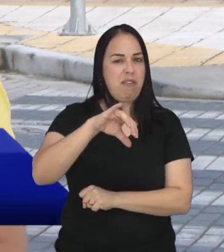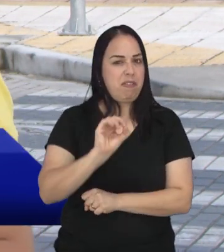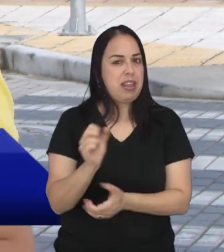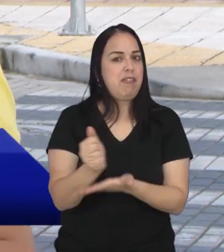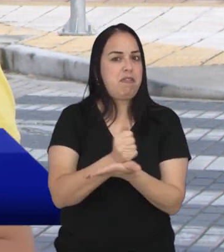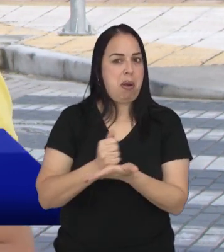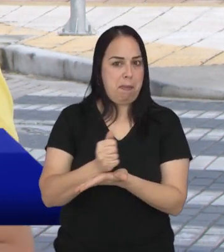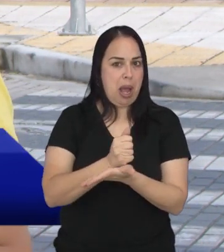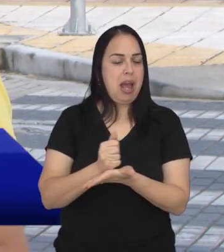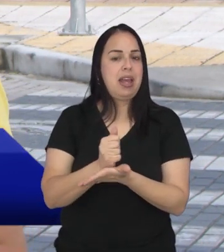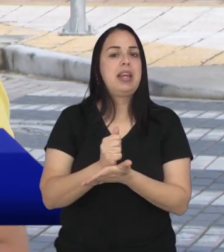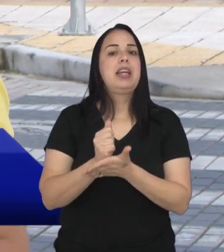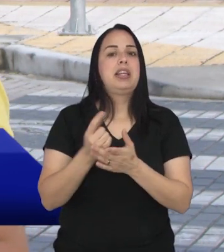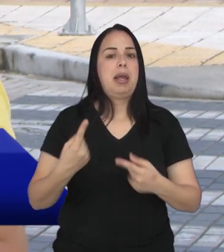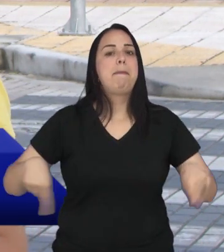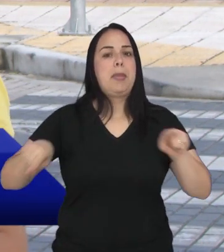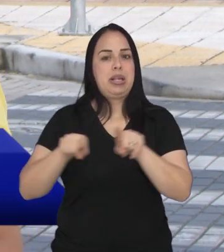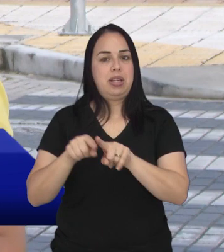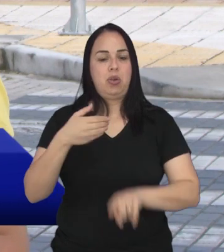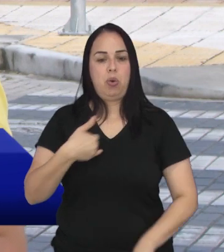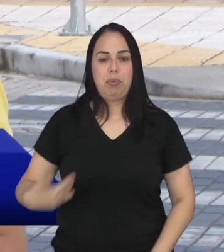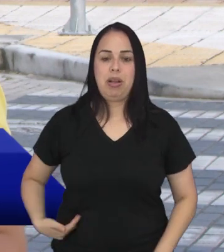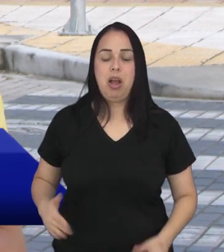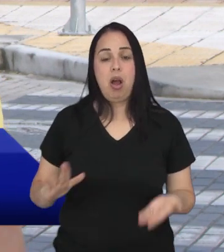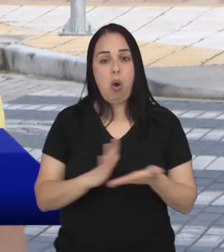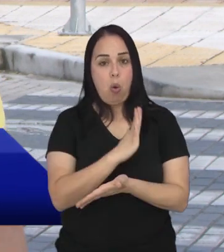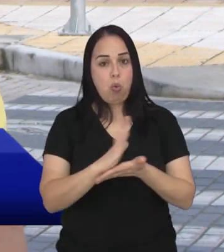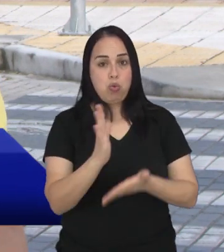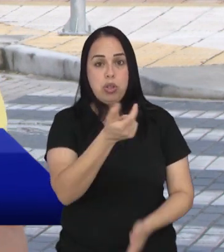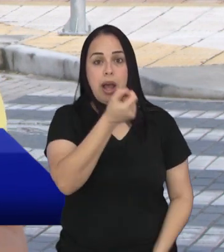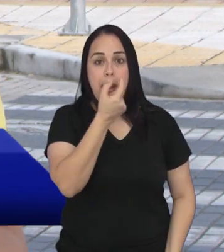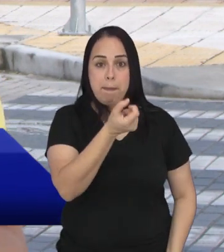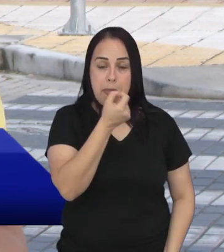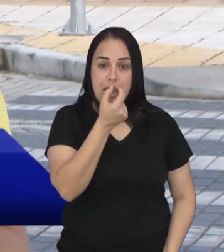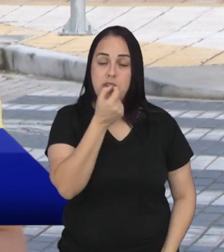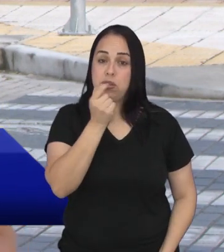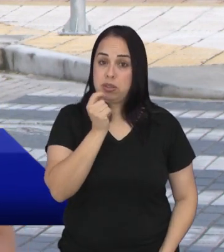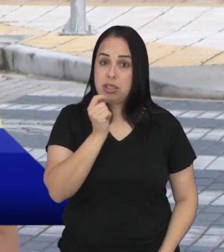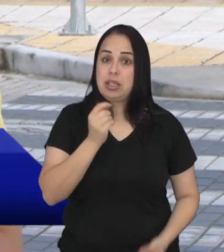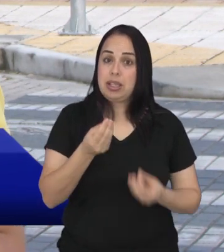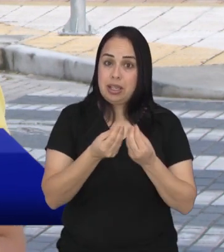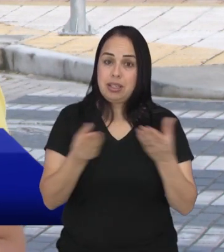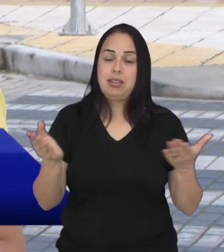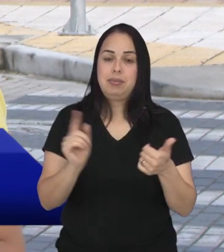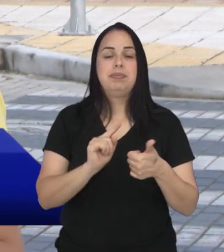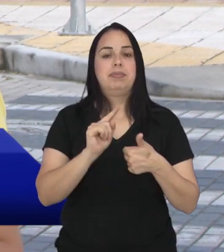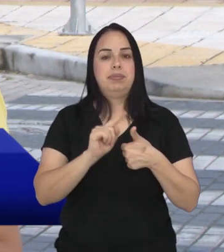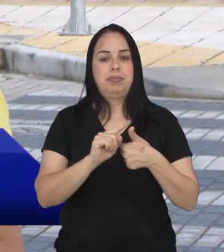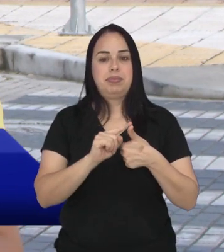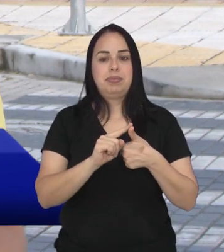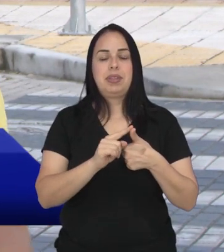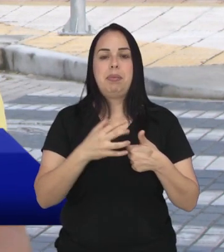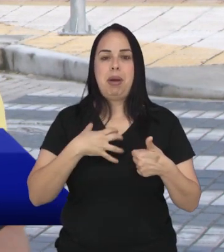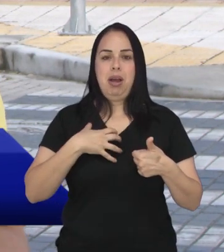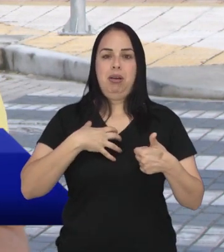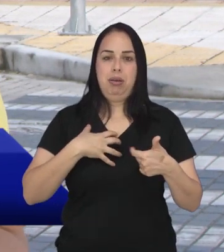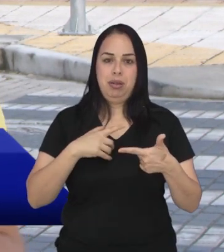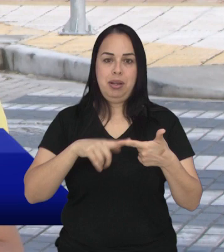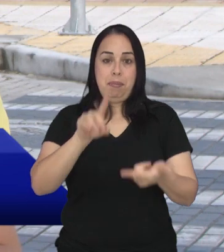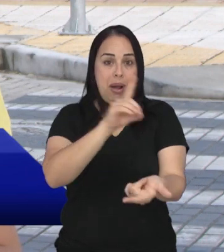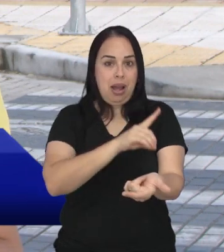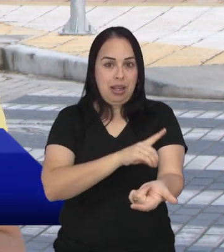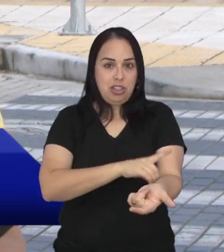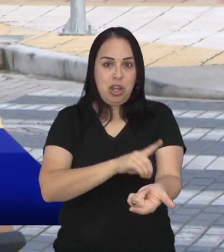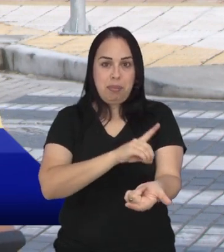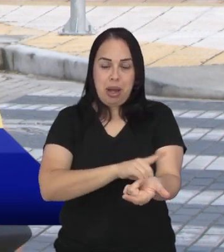mais ou menos 90 farmácias conveniadas alguns dos medicamentos oferecidos pela Farmácia Popular né são medicamentos